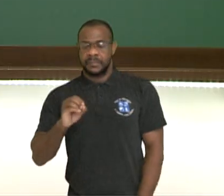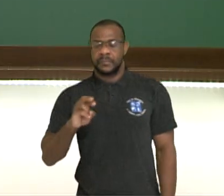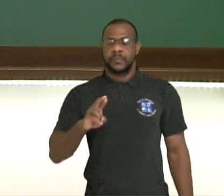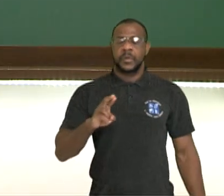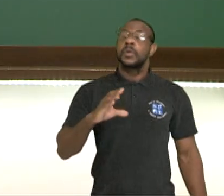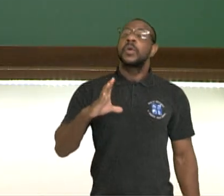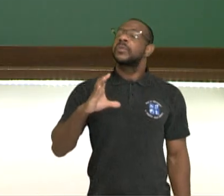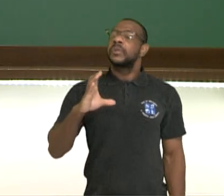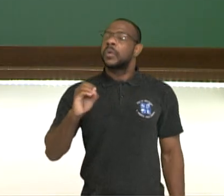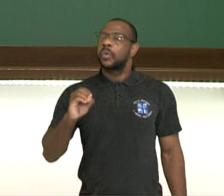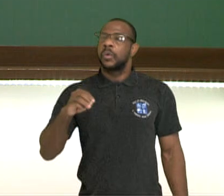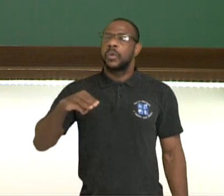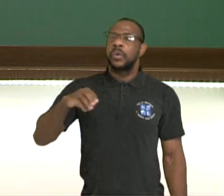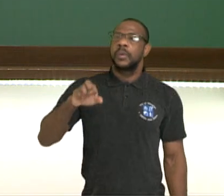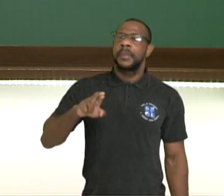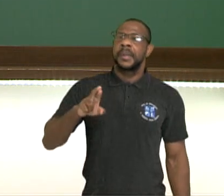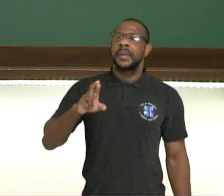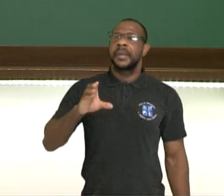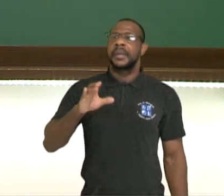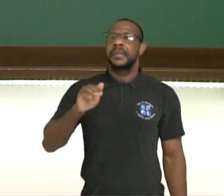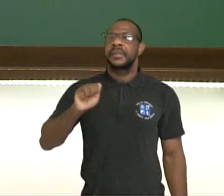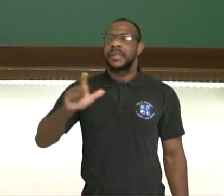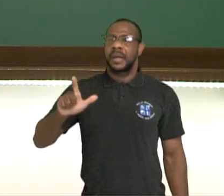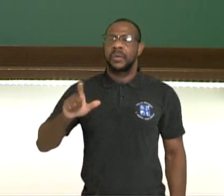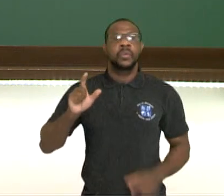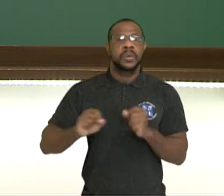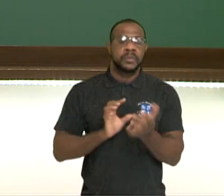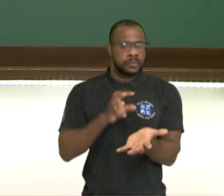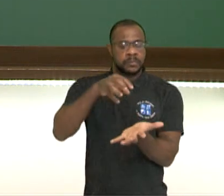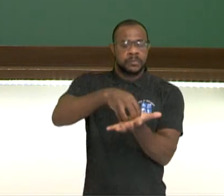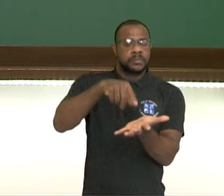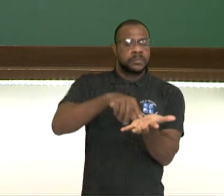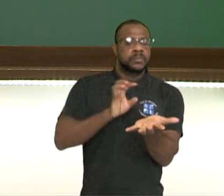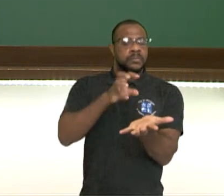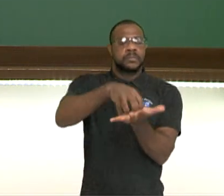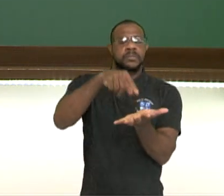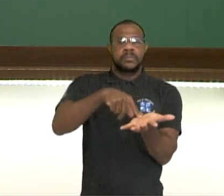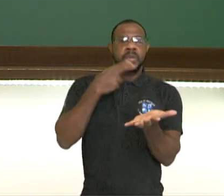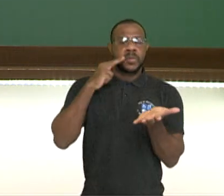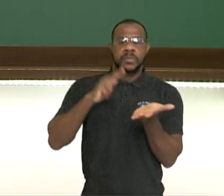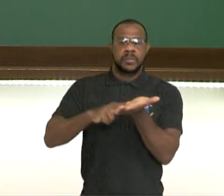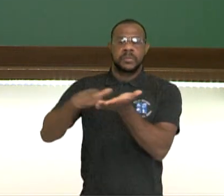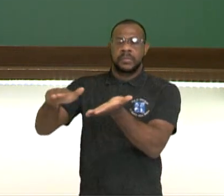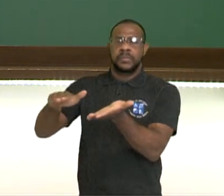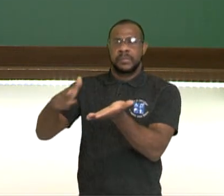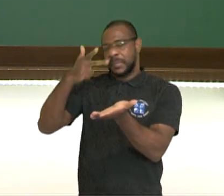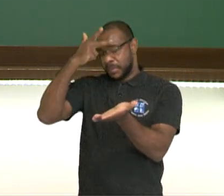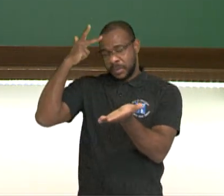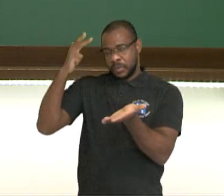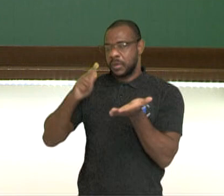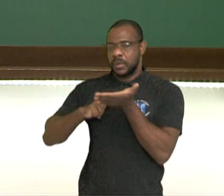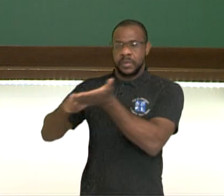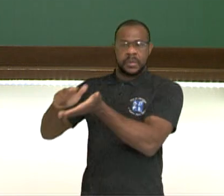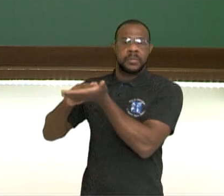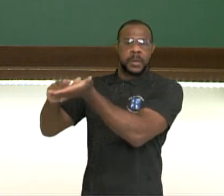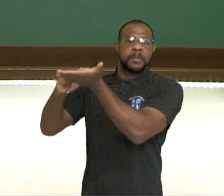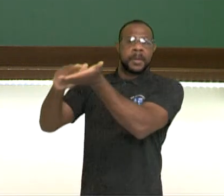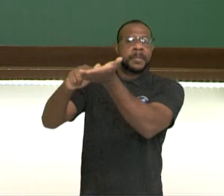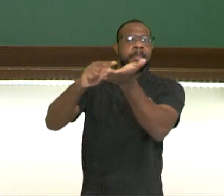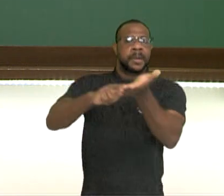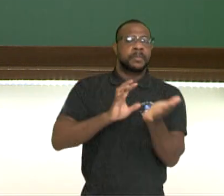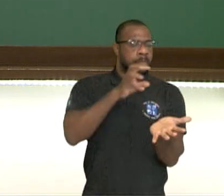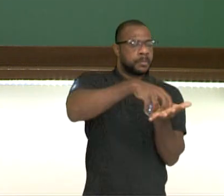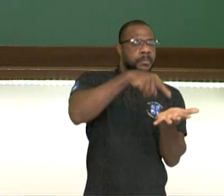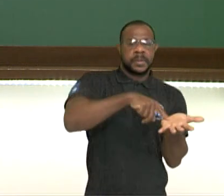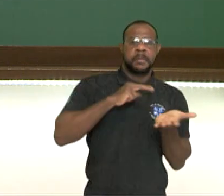ouviu falar dela? É a carta em que instituições enviam a seus clientes, a pessoas. Há